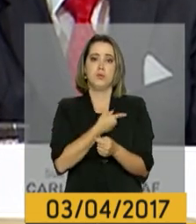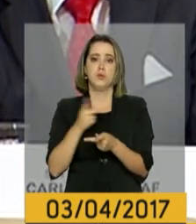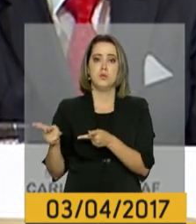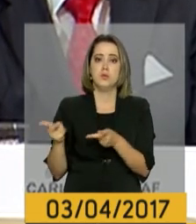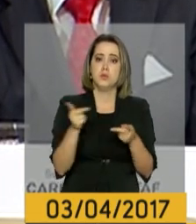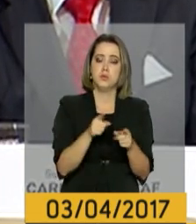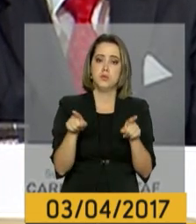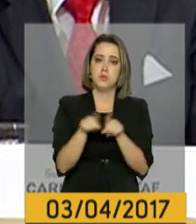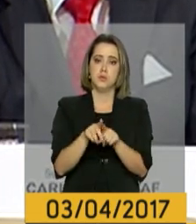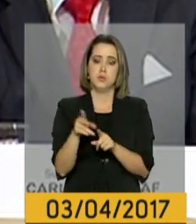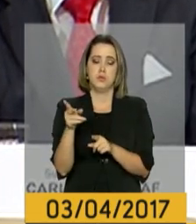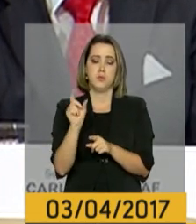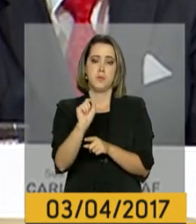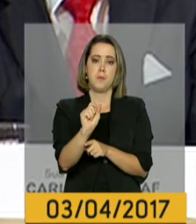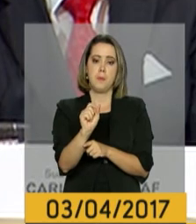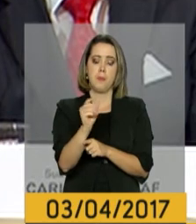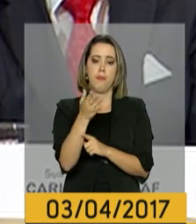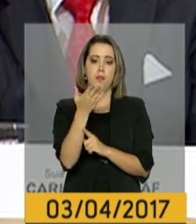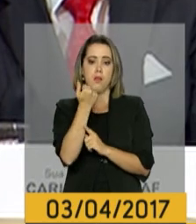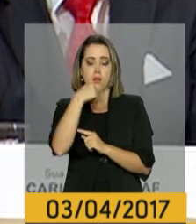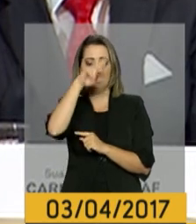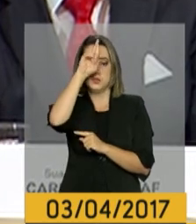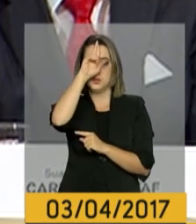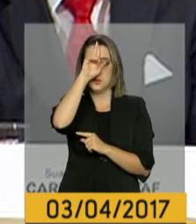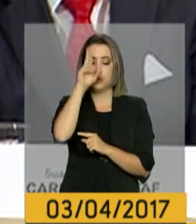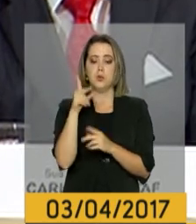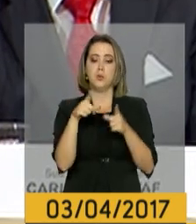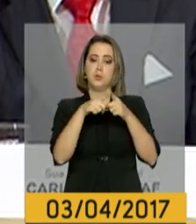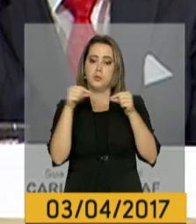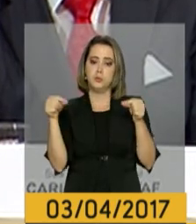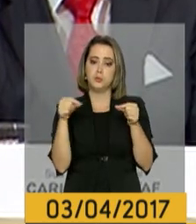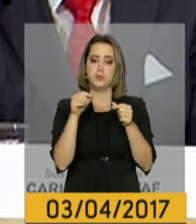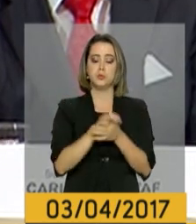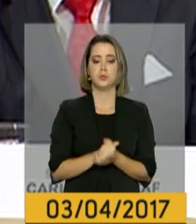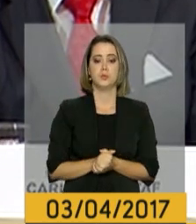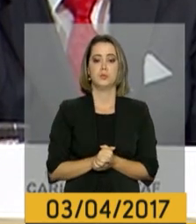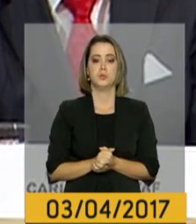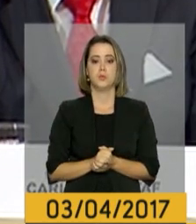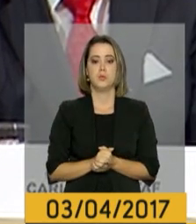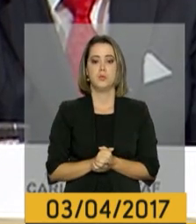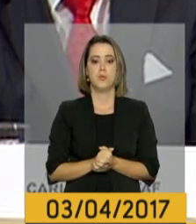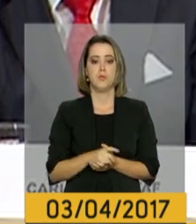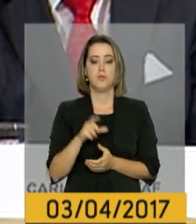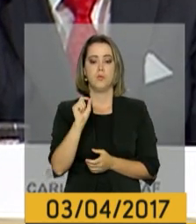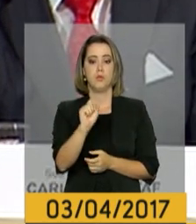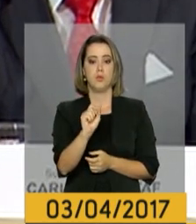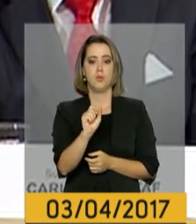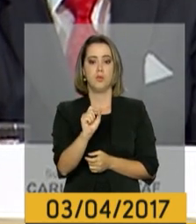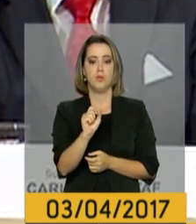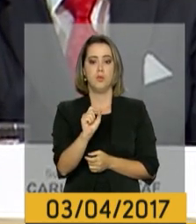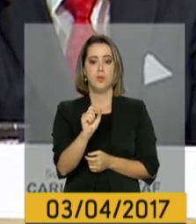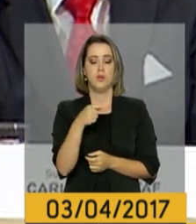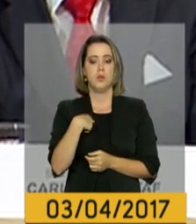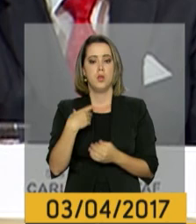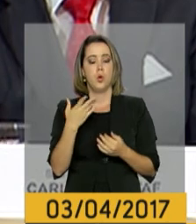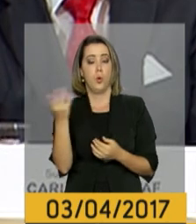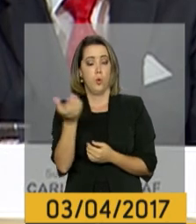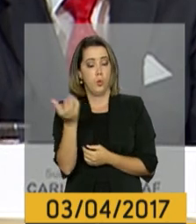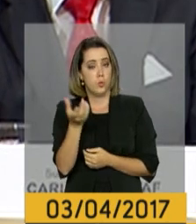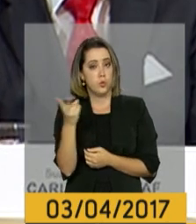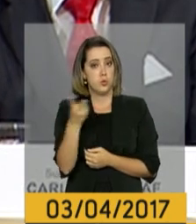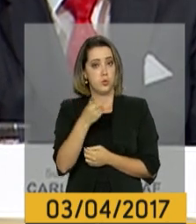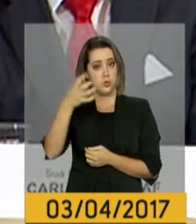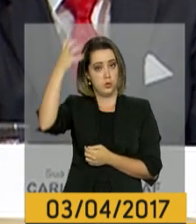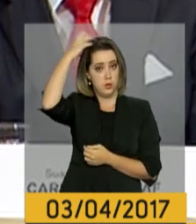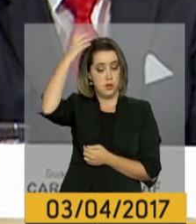sua delegação para almoço em Brasília. Os reis têm diante de si, portanto,